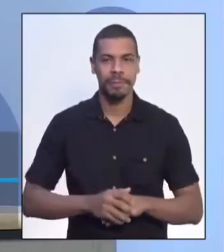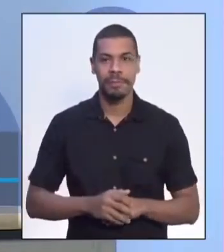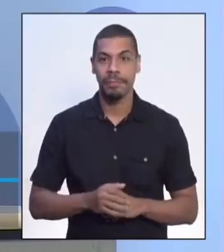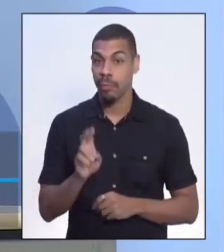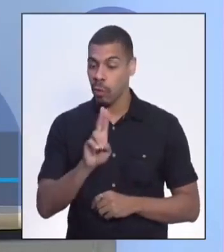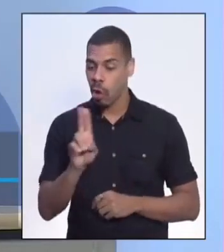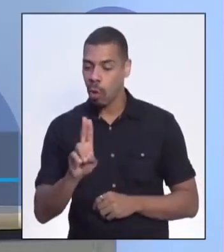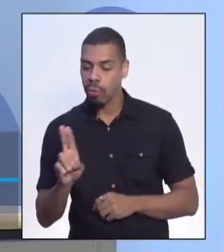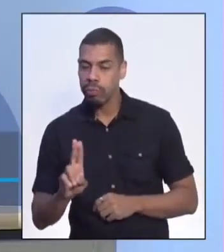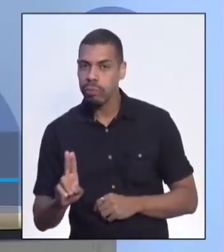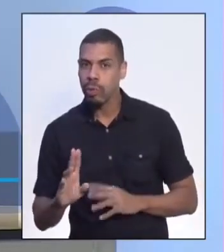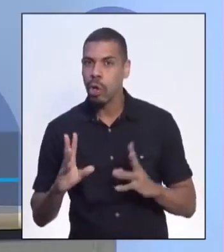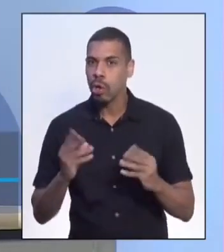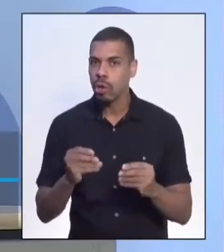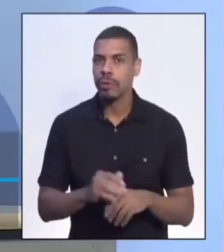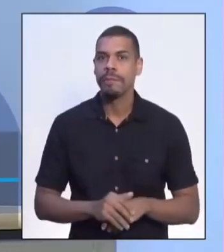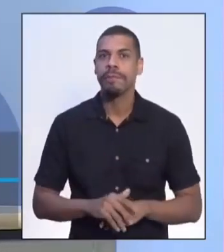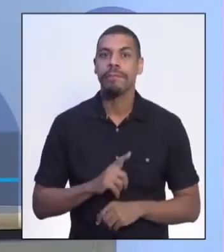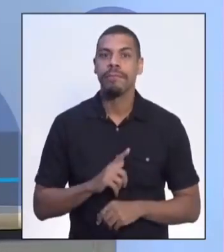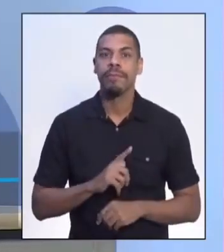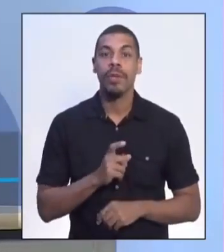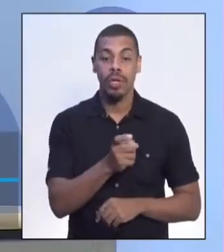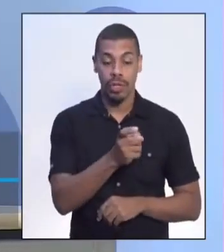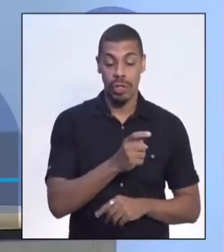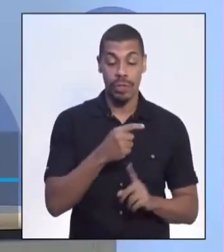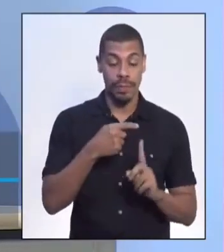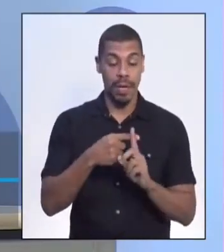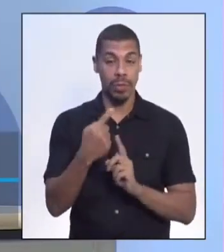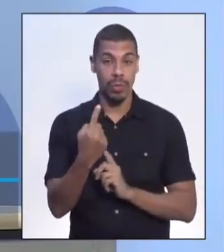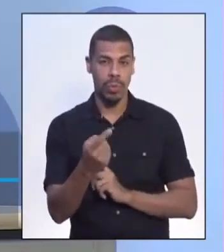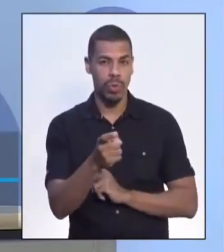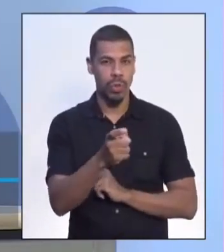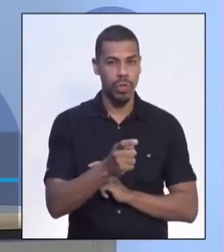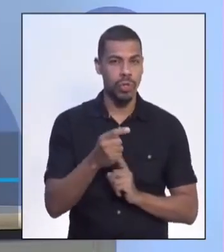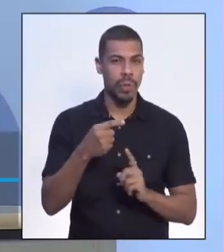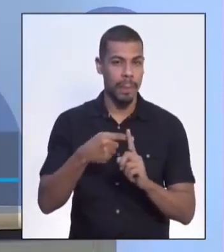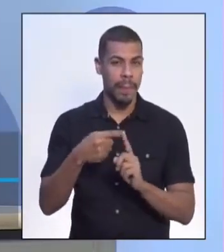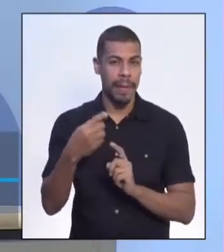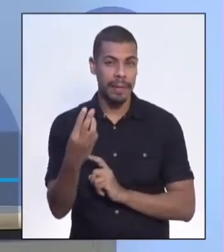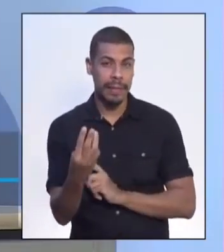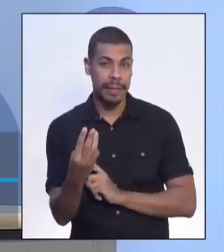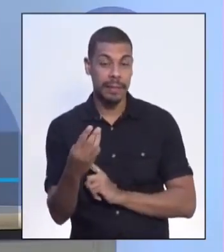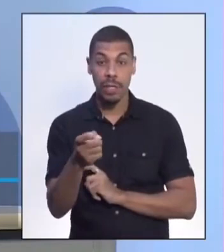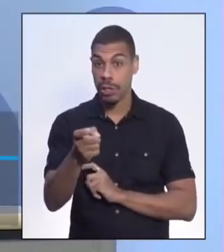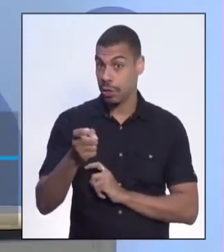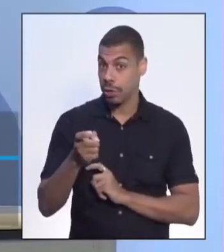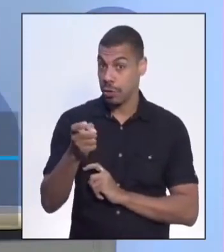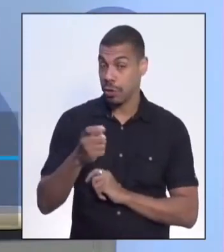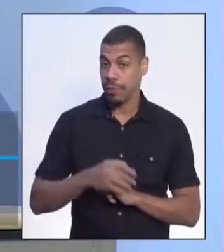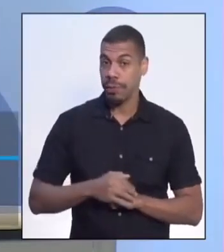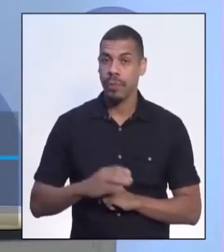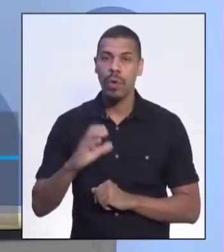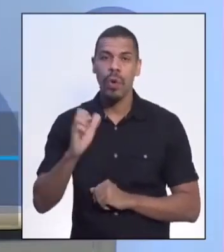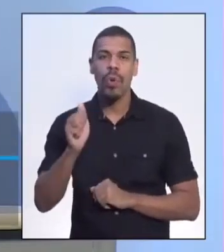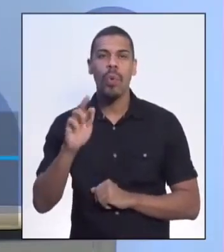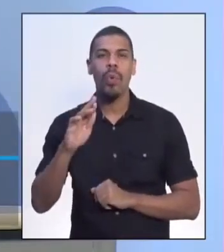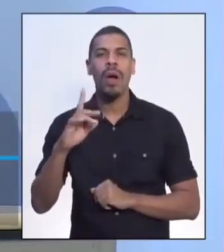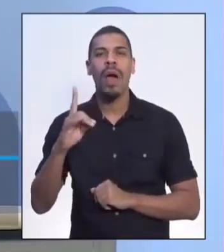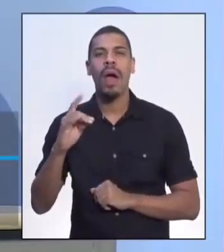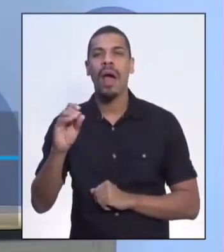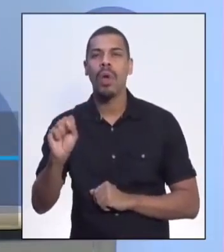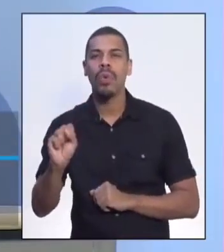tá? Forma fatorada, falaram que é x mais 1, x menos 3 e x. E aí quem falou isso? O Carlos, o